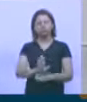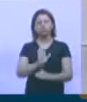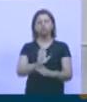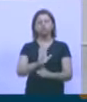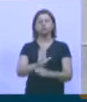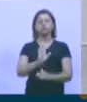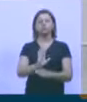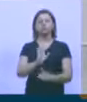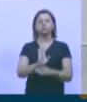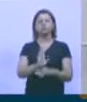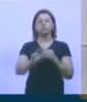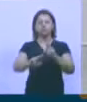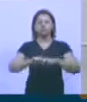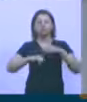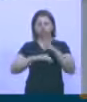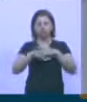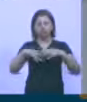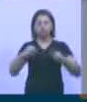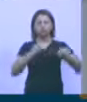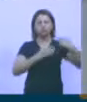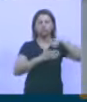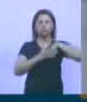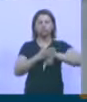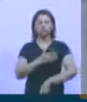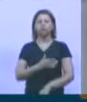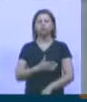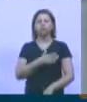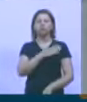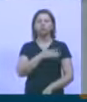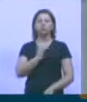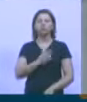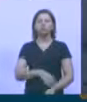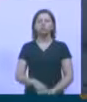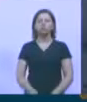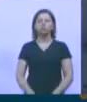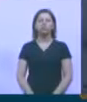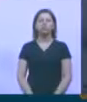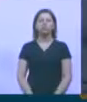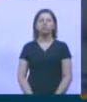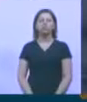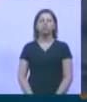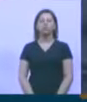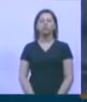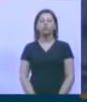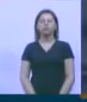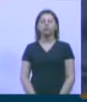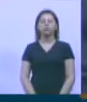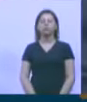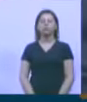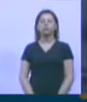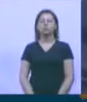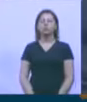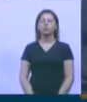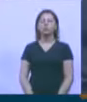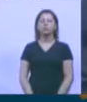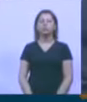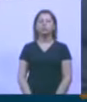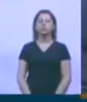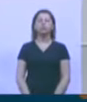atendimento por cura interior. But the main reason why we need inner healing is because of the way we